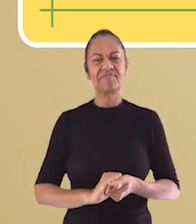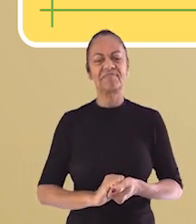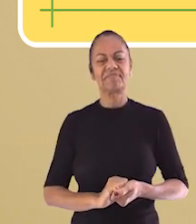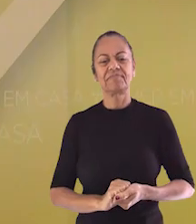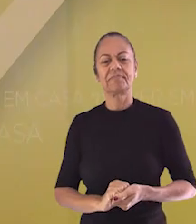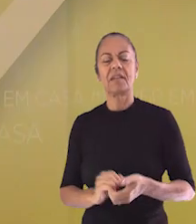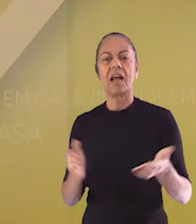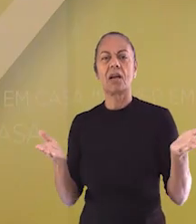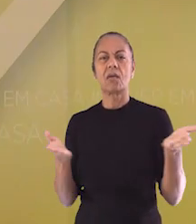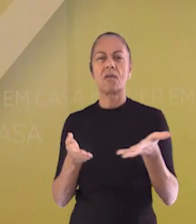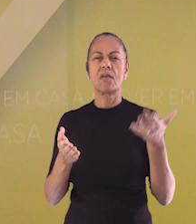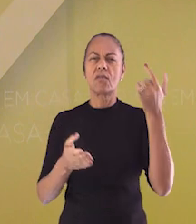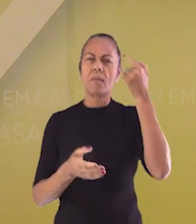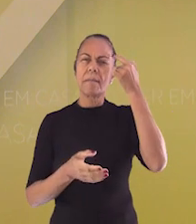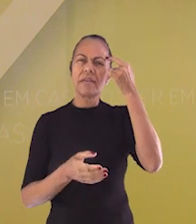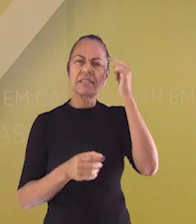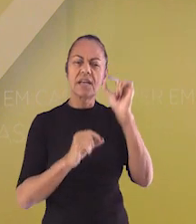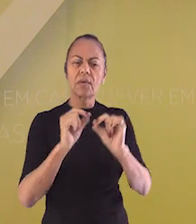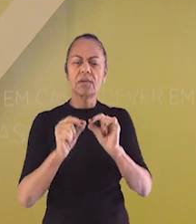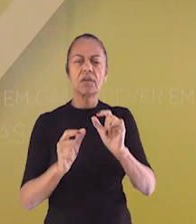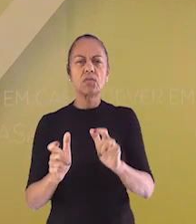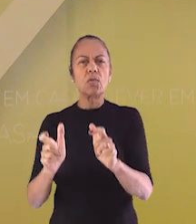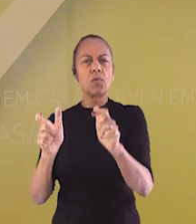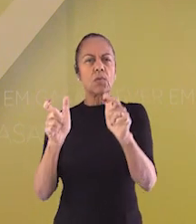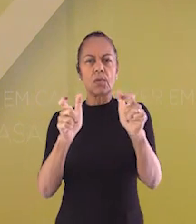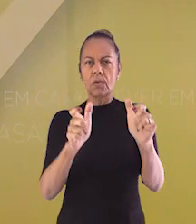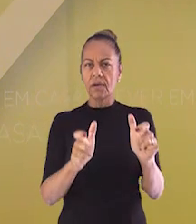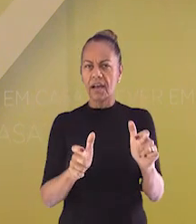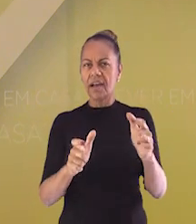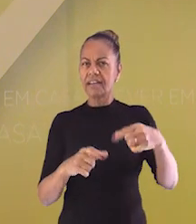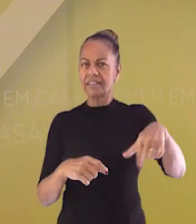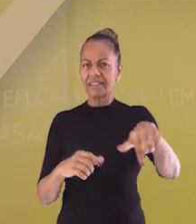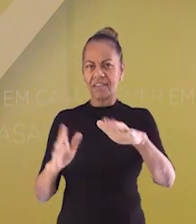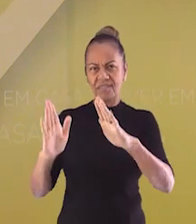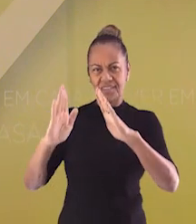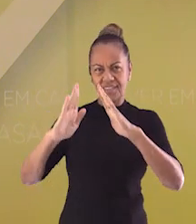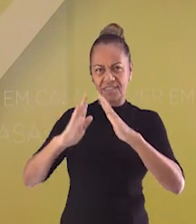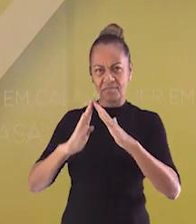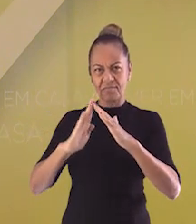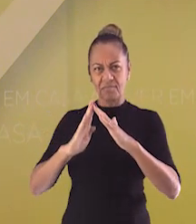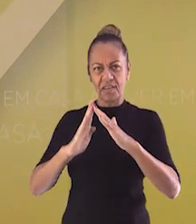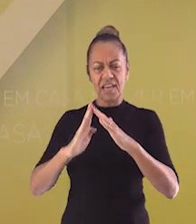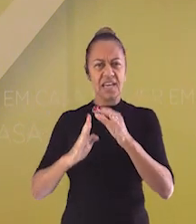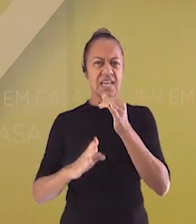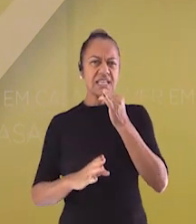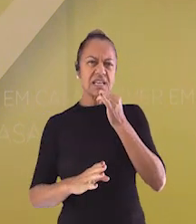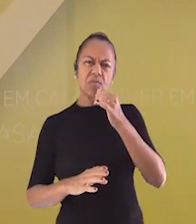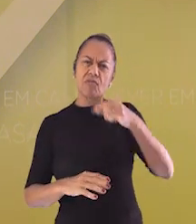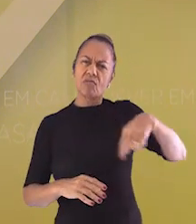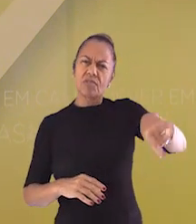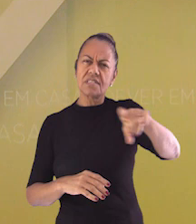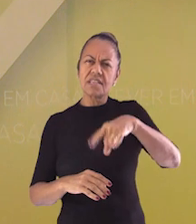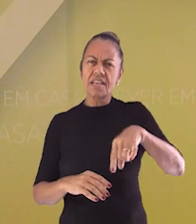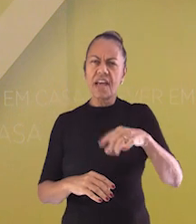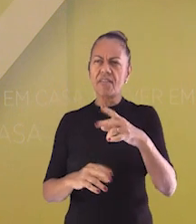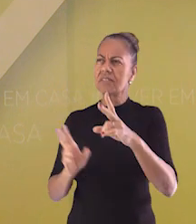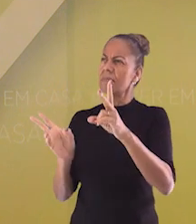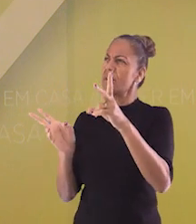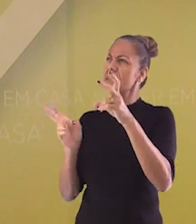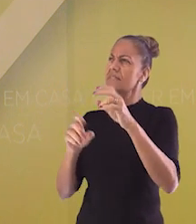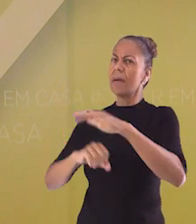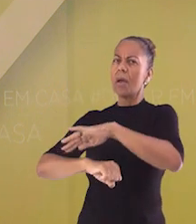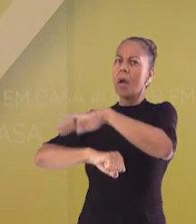aula. Vamos pensar um pouco sobre o lugar em que moramos? Aí onde você está, você vê